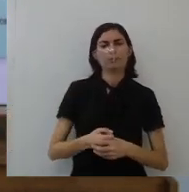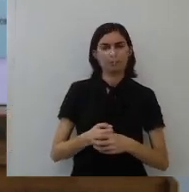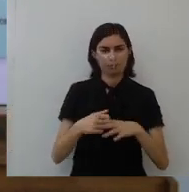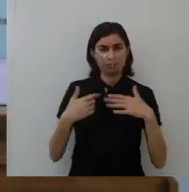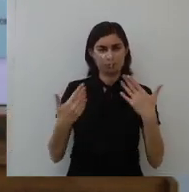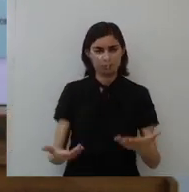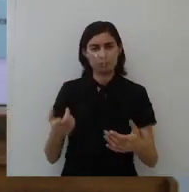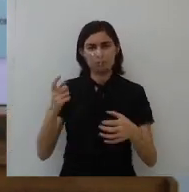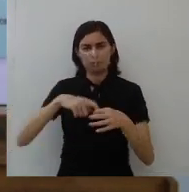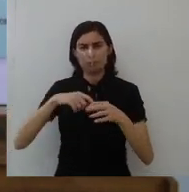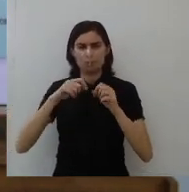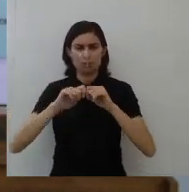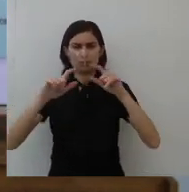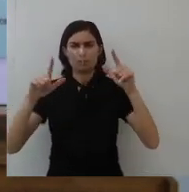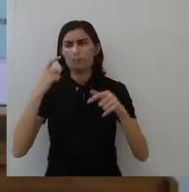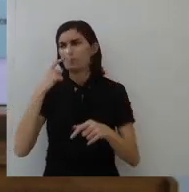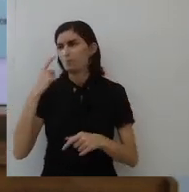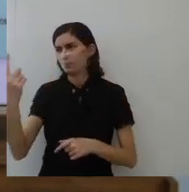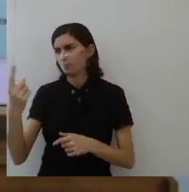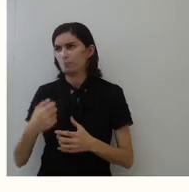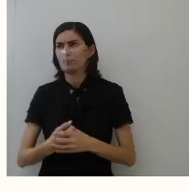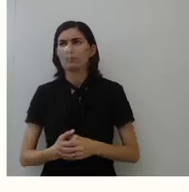vocês,